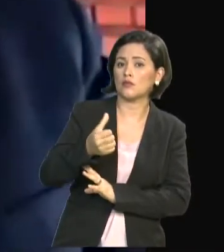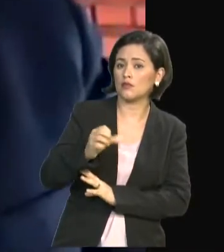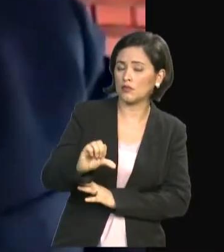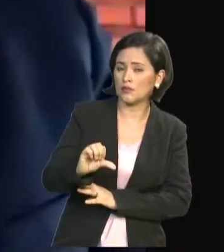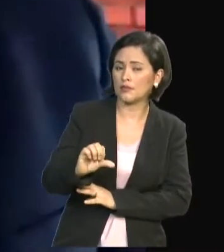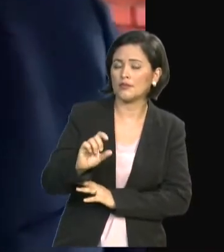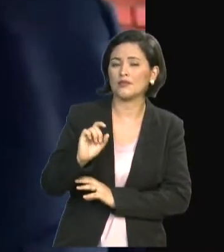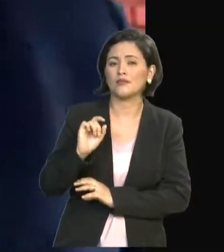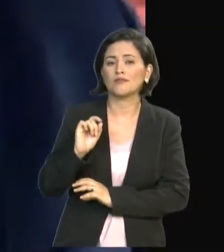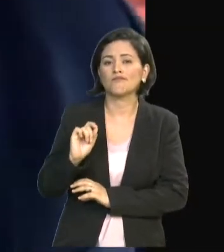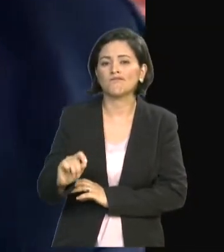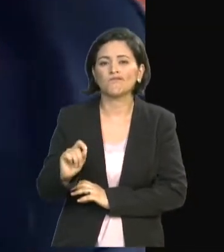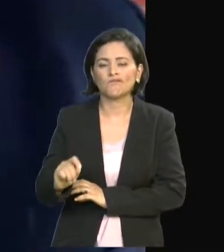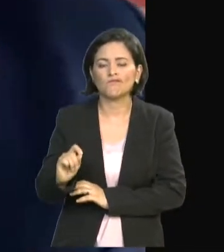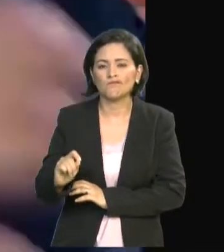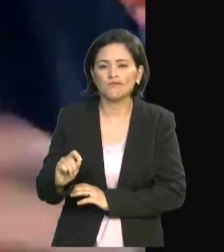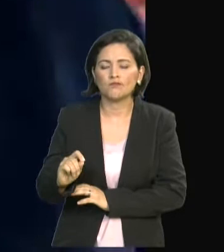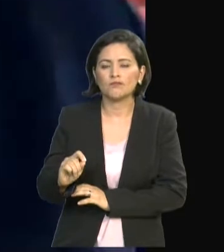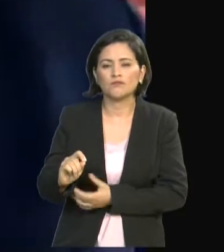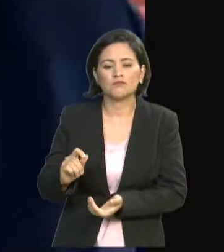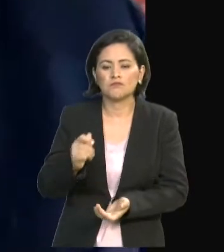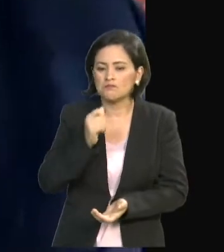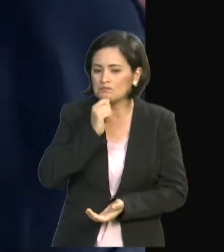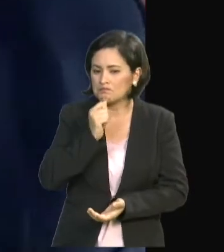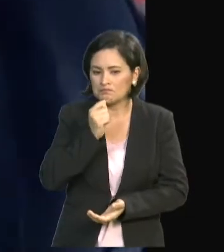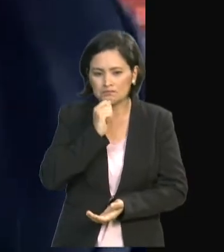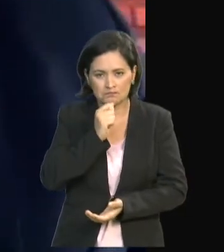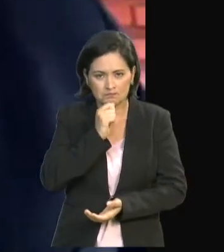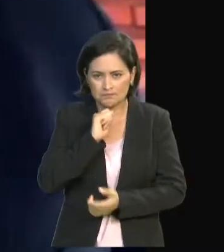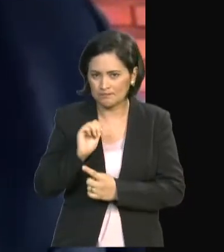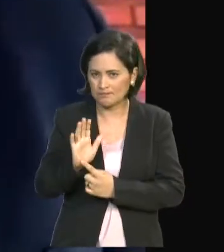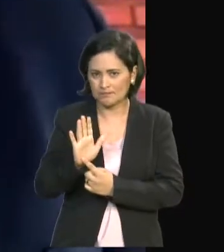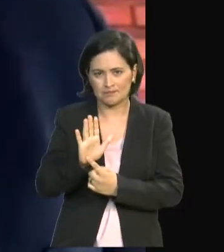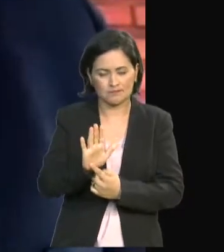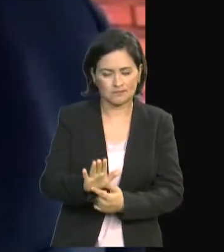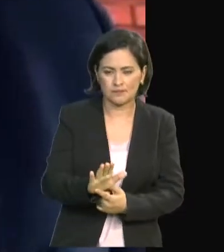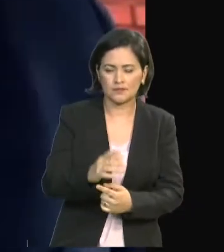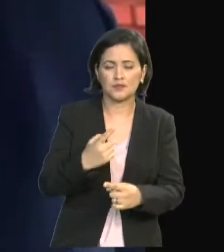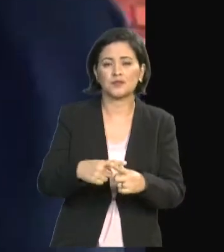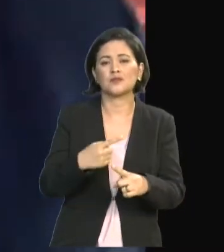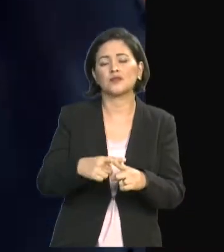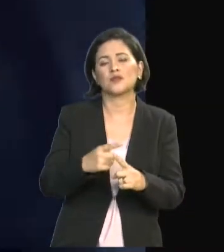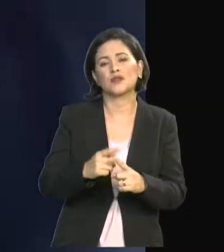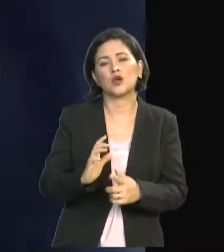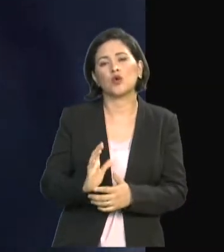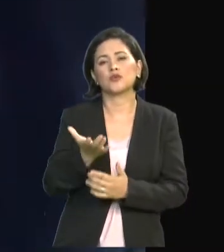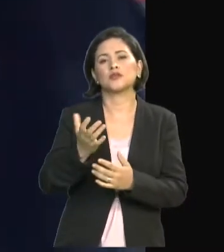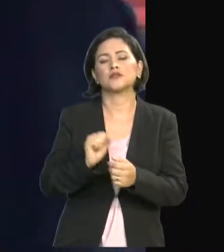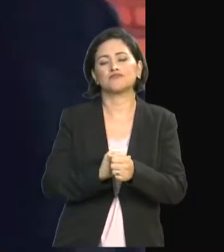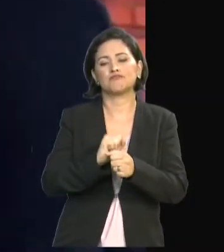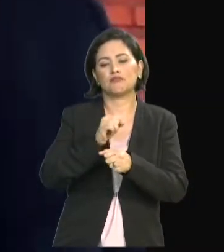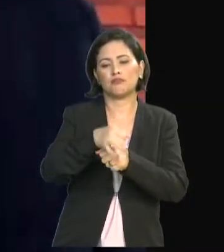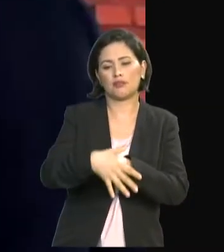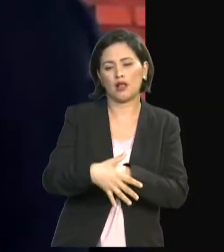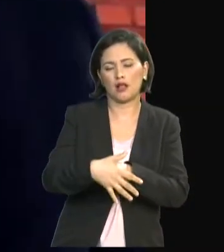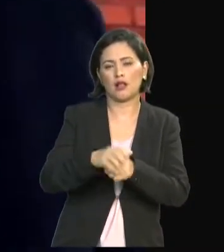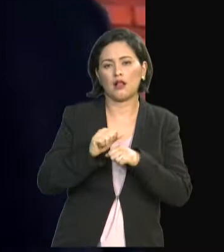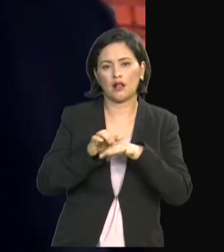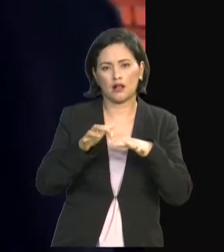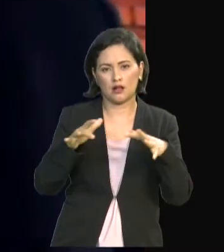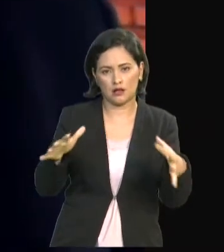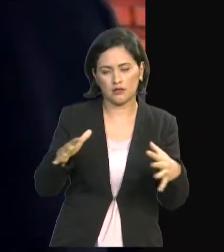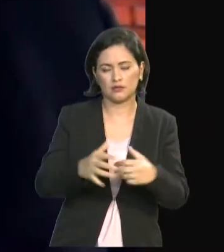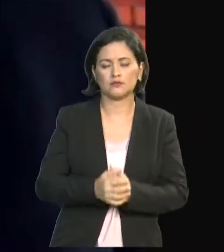pandemia, não pôde ser apresentado aí na gestão da presidência do colega que me antecedeu. Então, eu quero chamar a